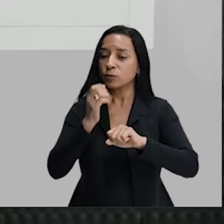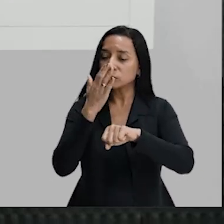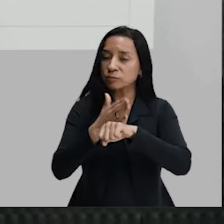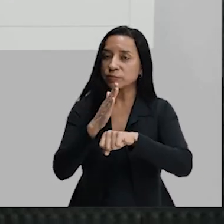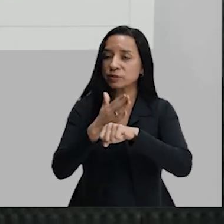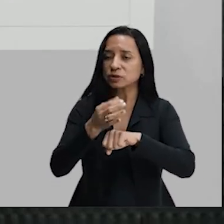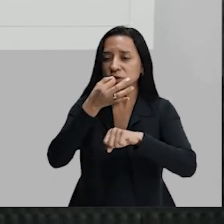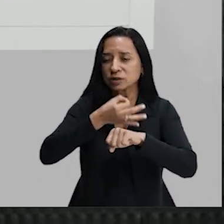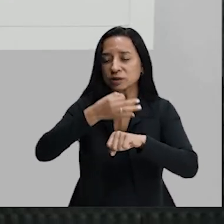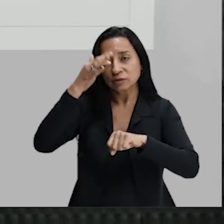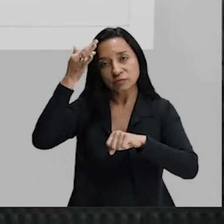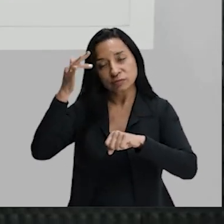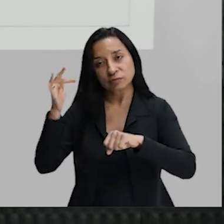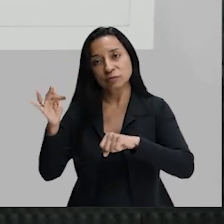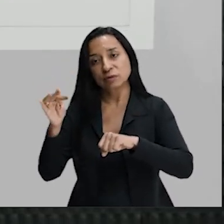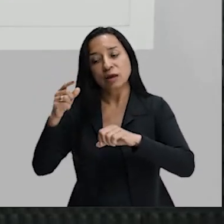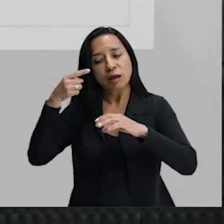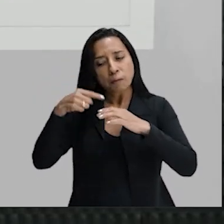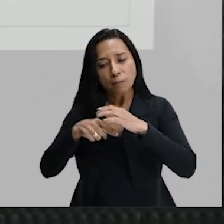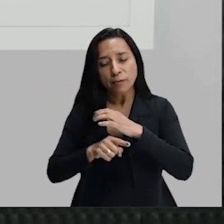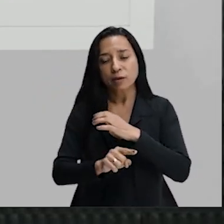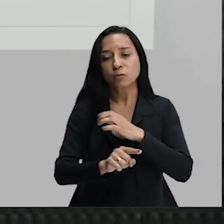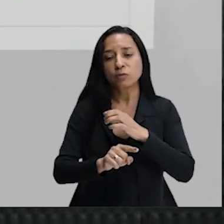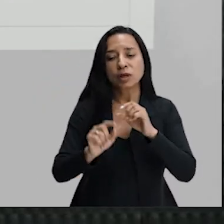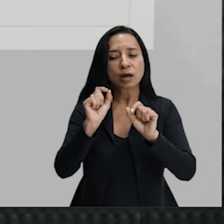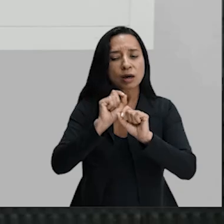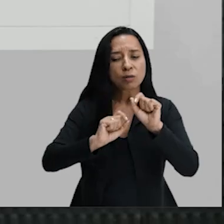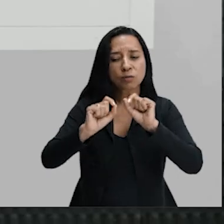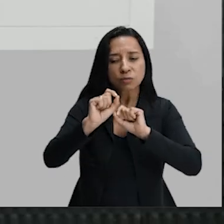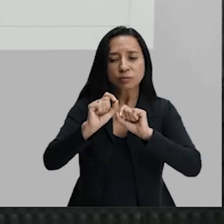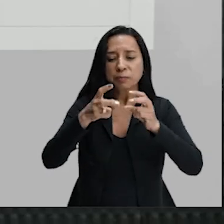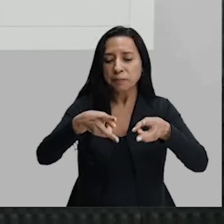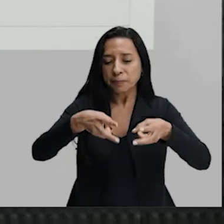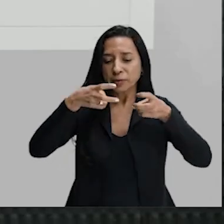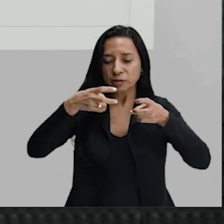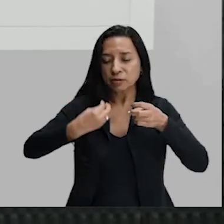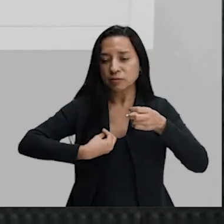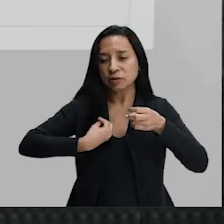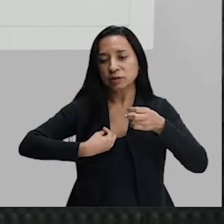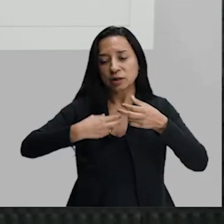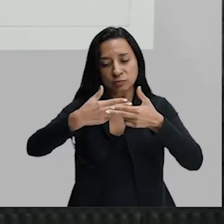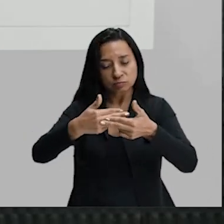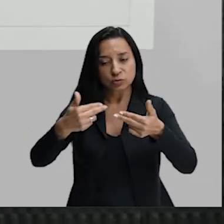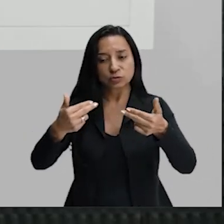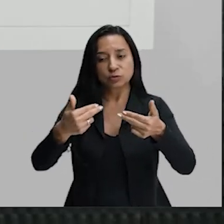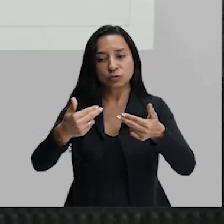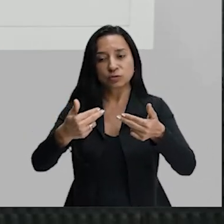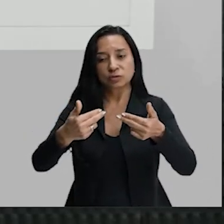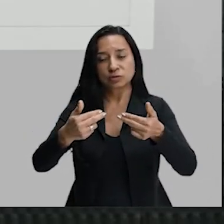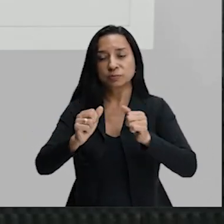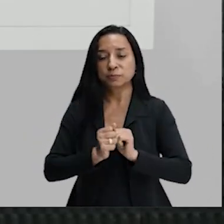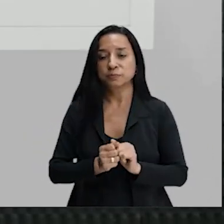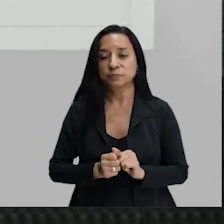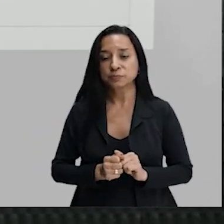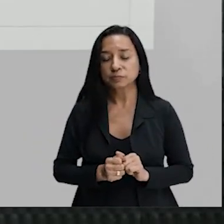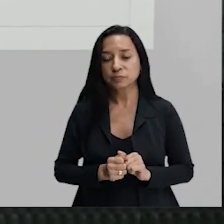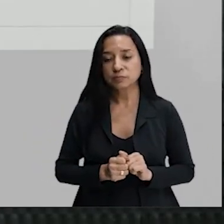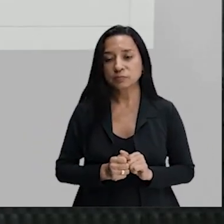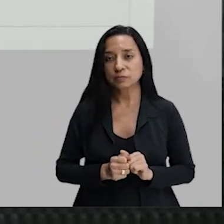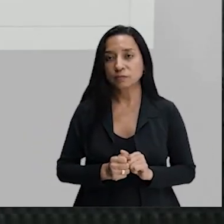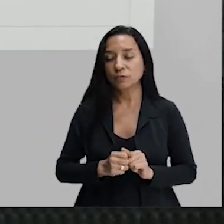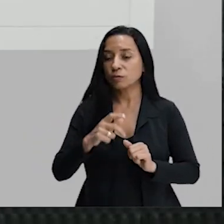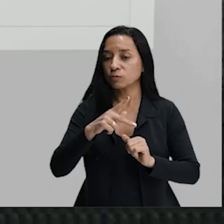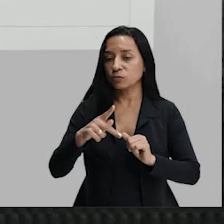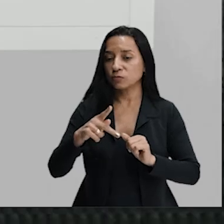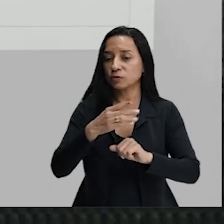você perceba a realidade da coisa e não fique apenas com o que foi dito para você. Certo? Eu costumo dizer muito que, na maior parte das vezes,